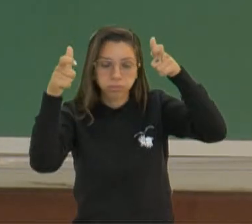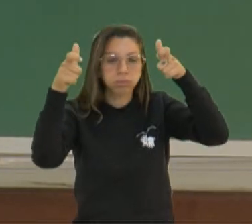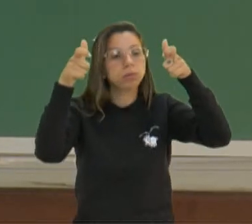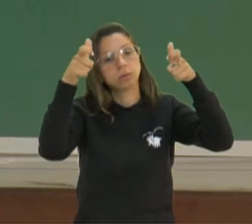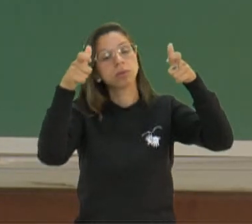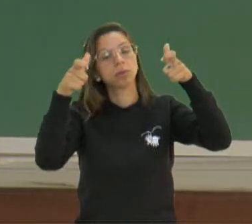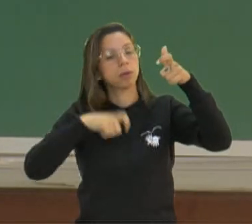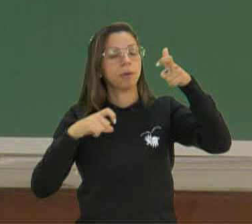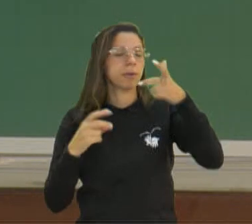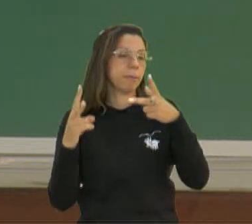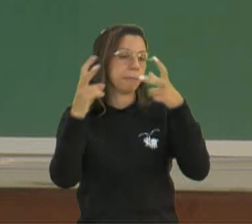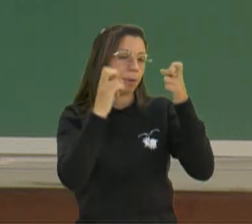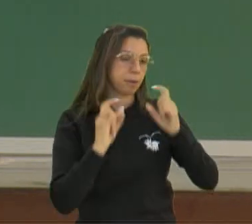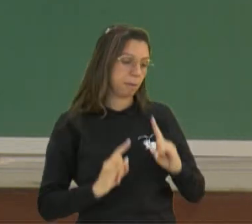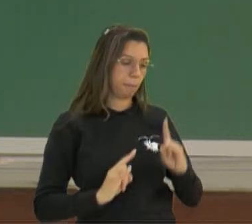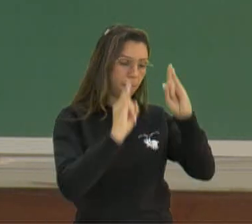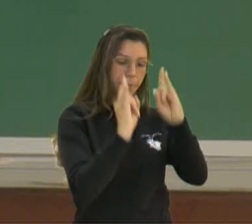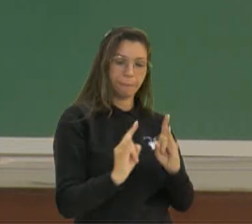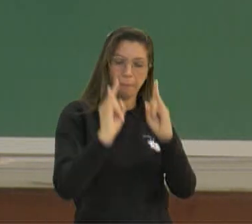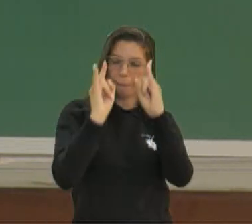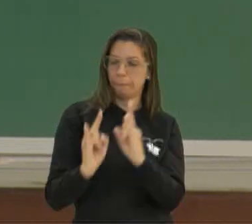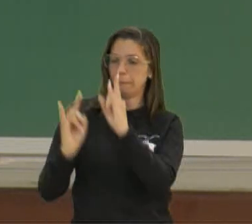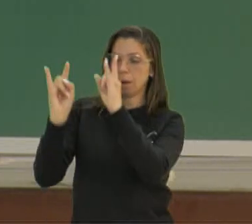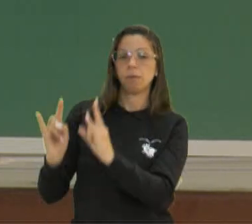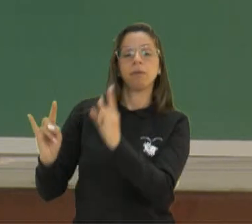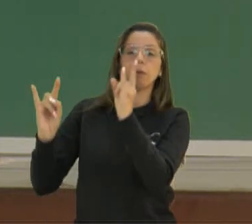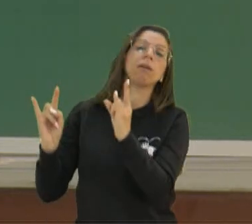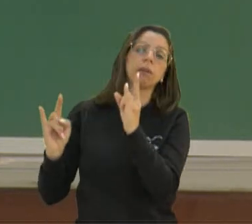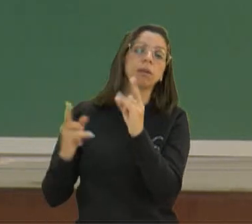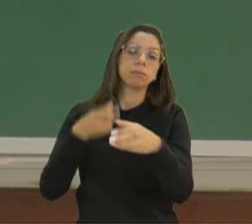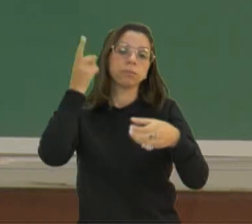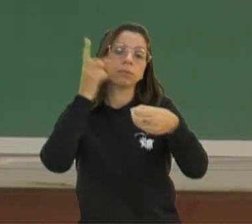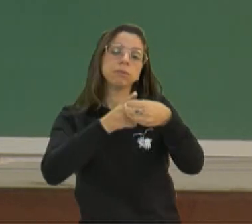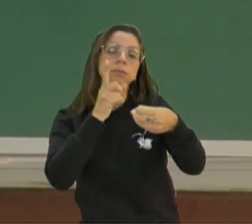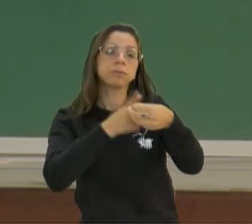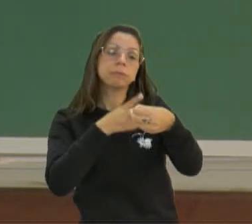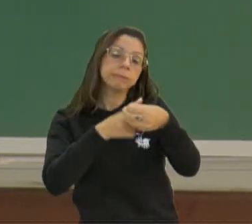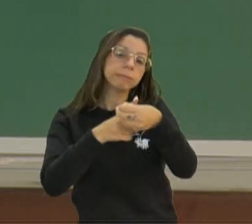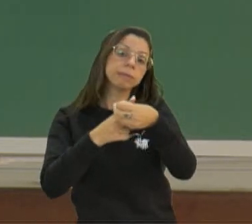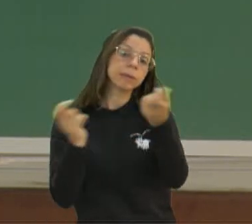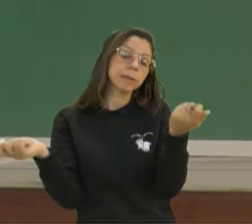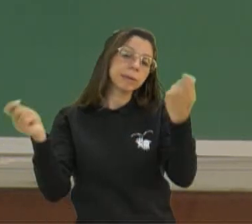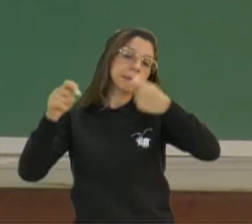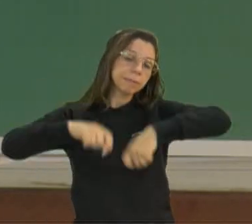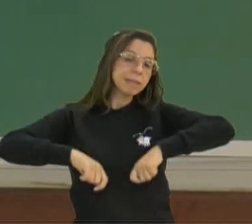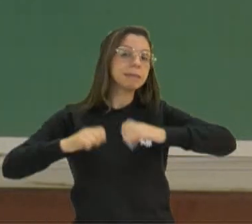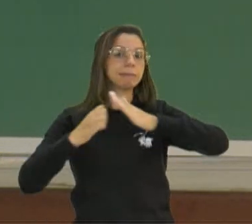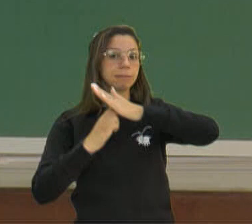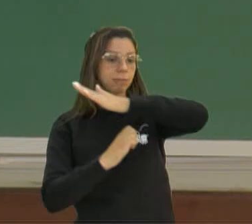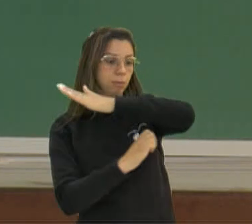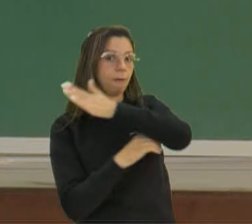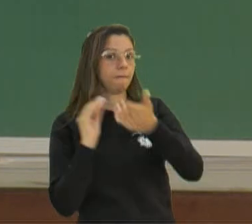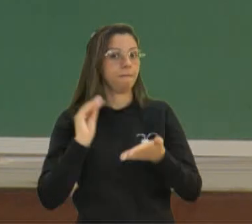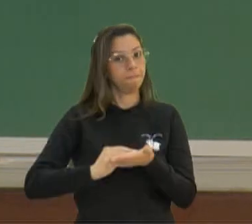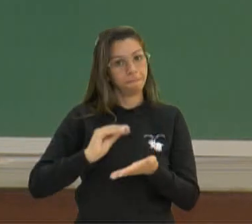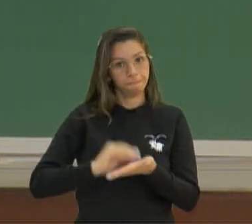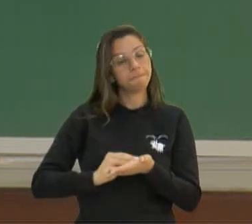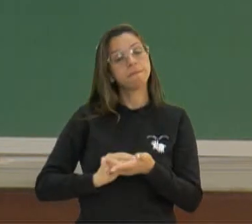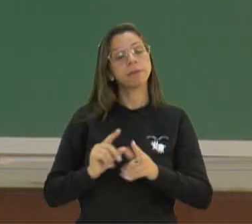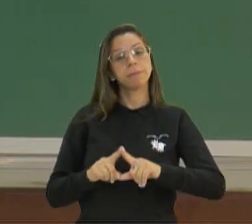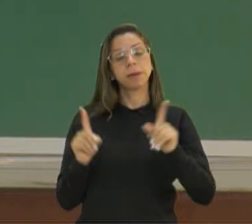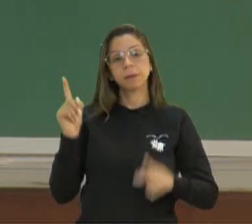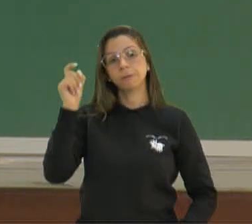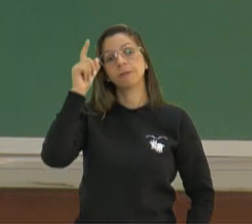ver que a urbanização aqui é muito grande, né? É uma cidade que carece ainda de muita estrutura e a dificuldade é essa,